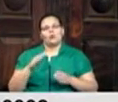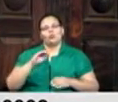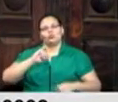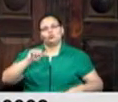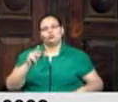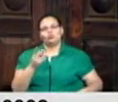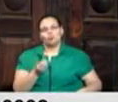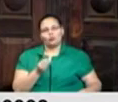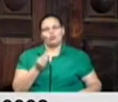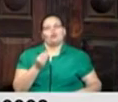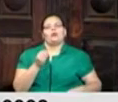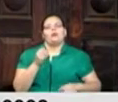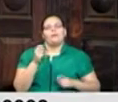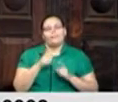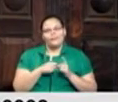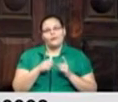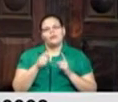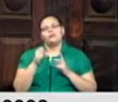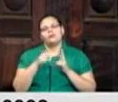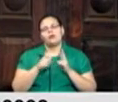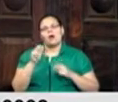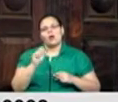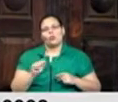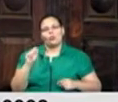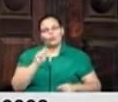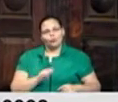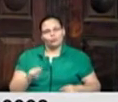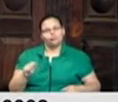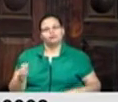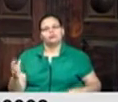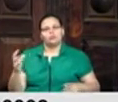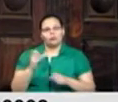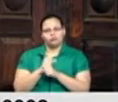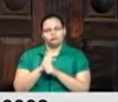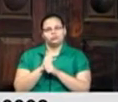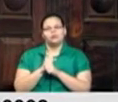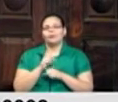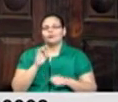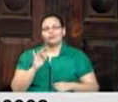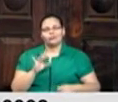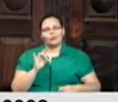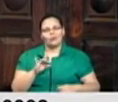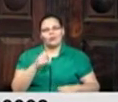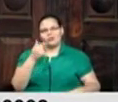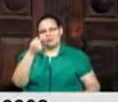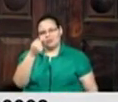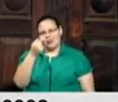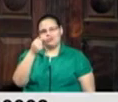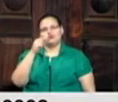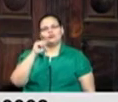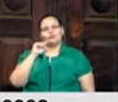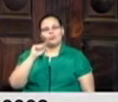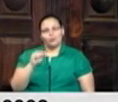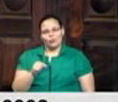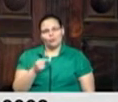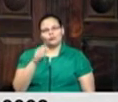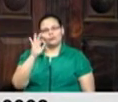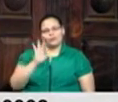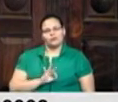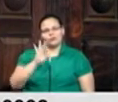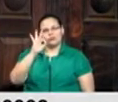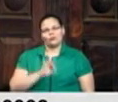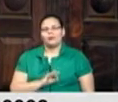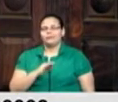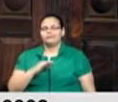julho-agosto, acumulando 12 meses, só investiu 7 pontos